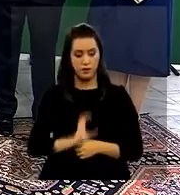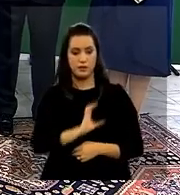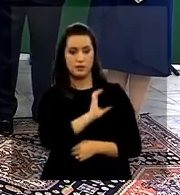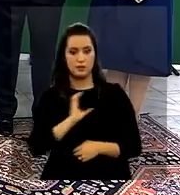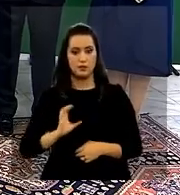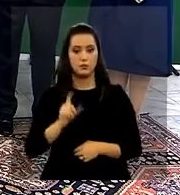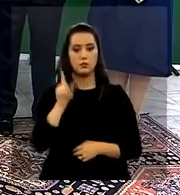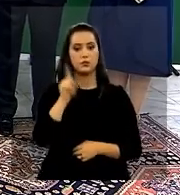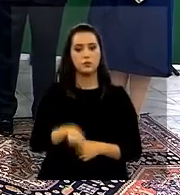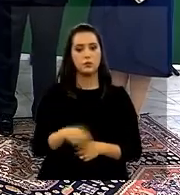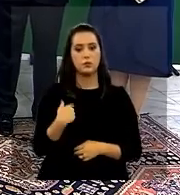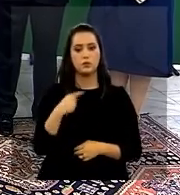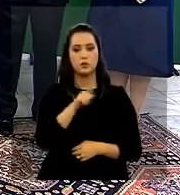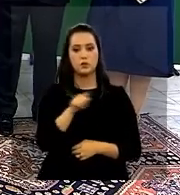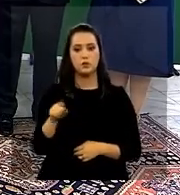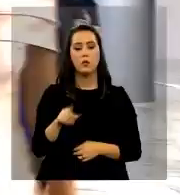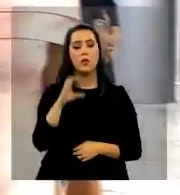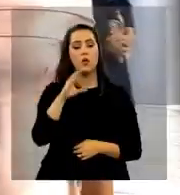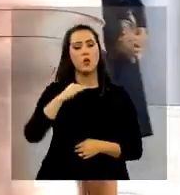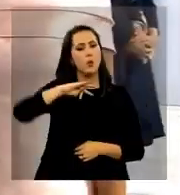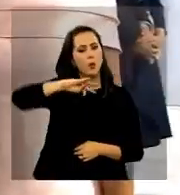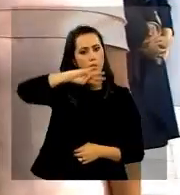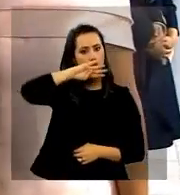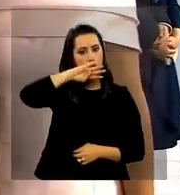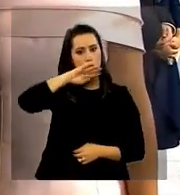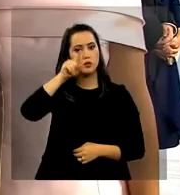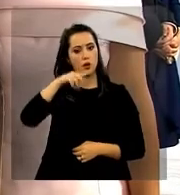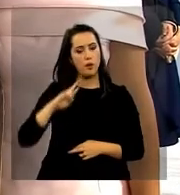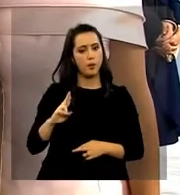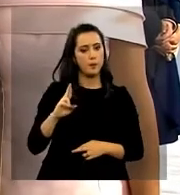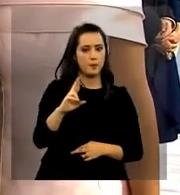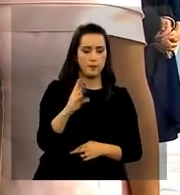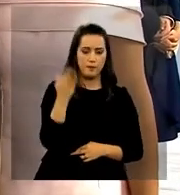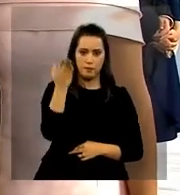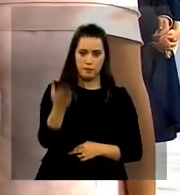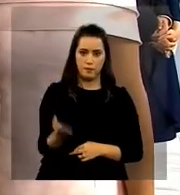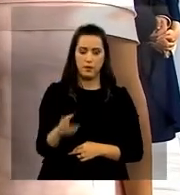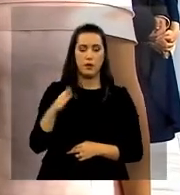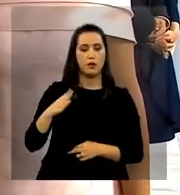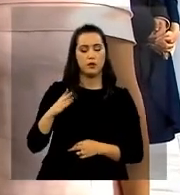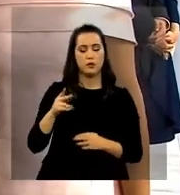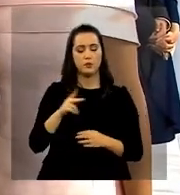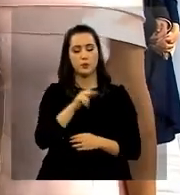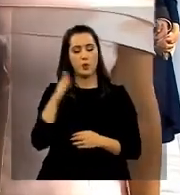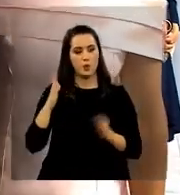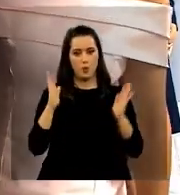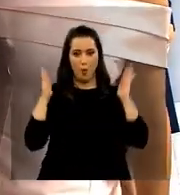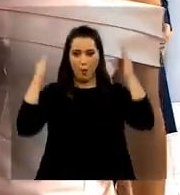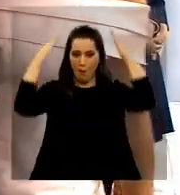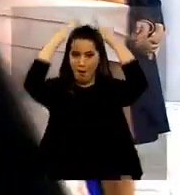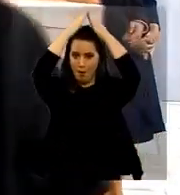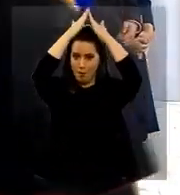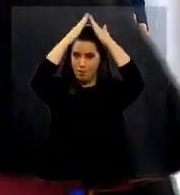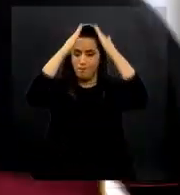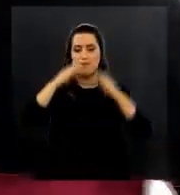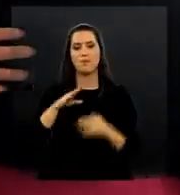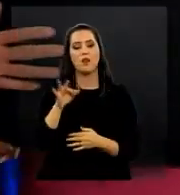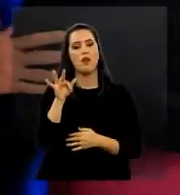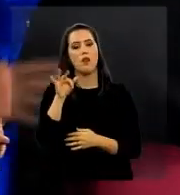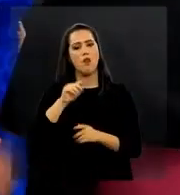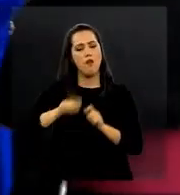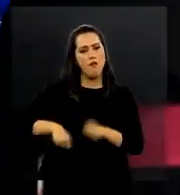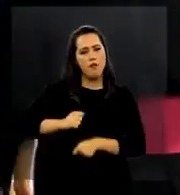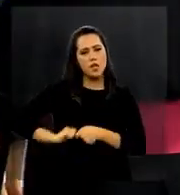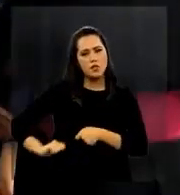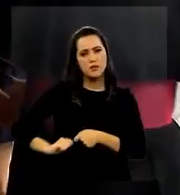E o cardeal veio representar o Papa Francisco na posse do